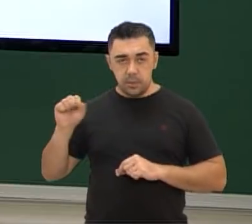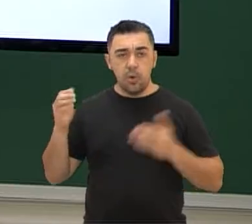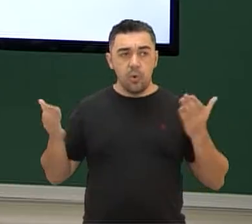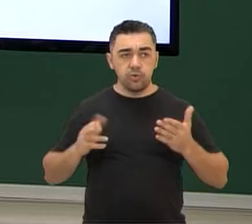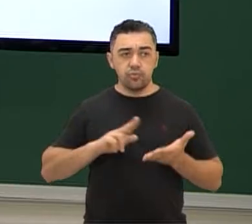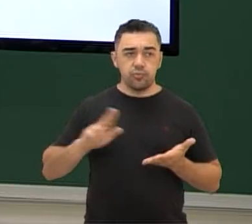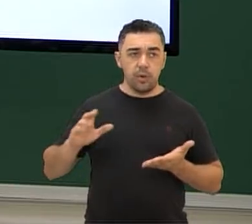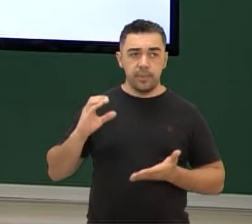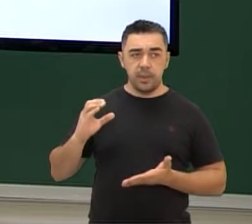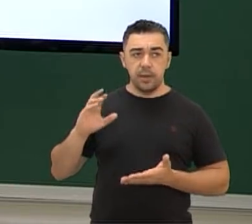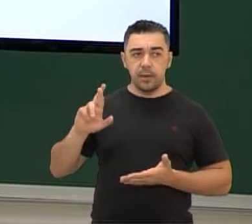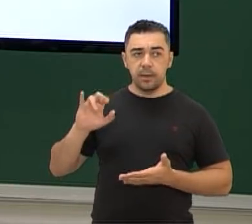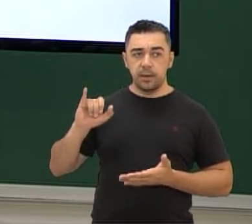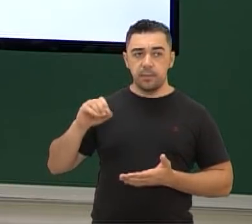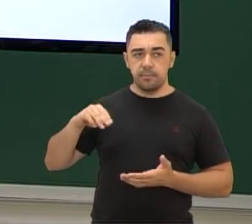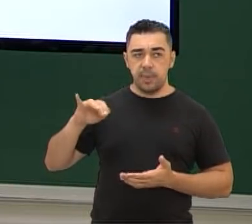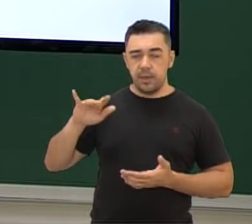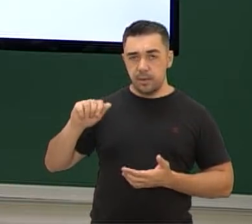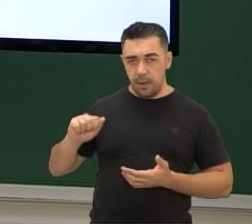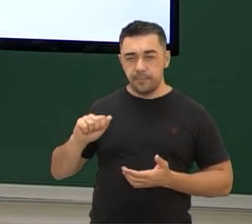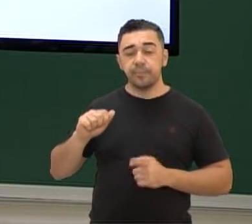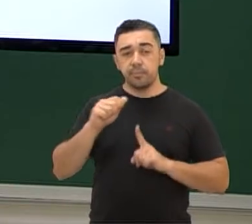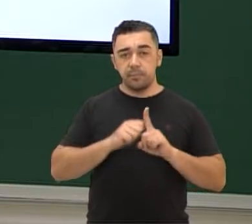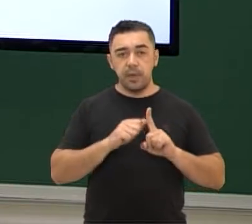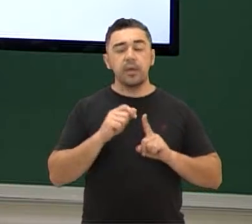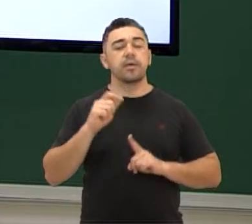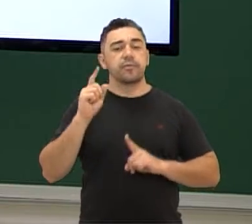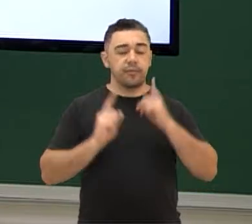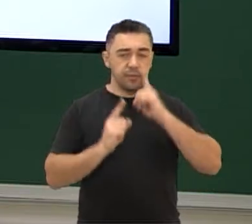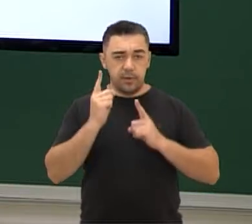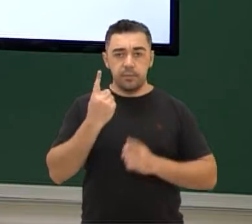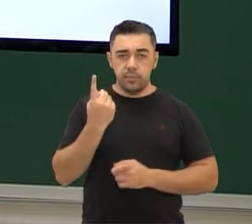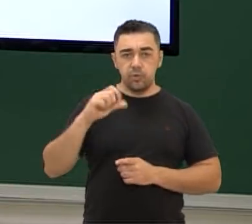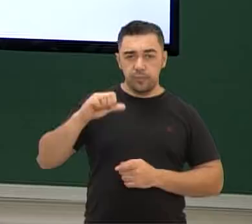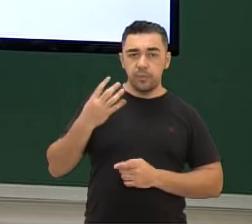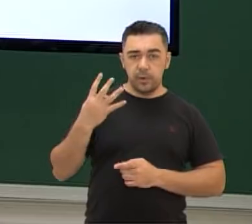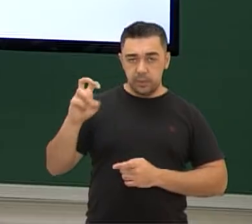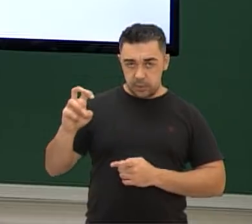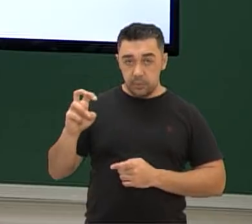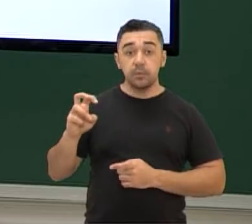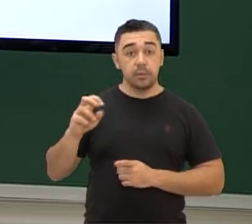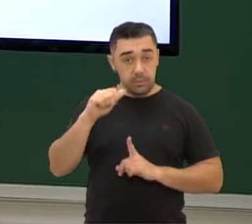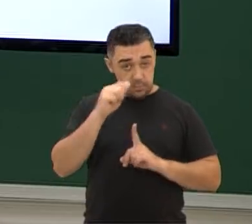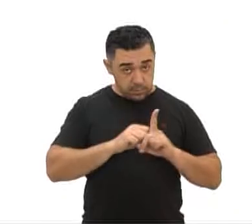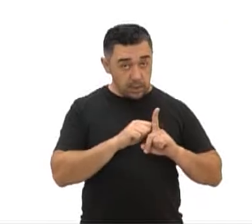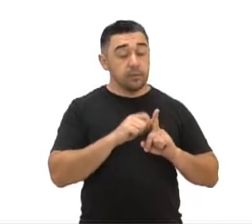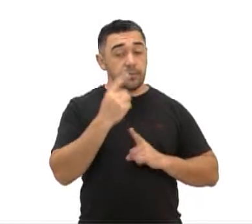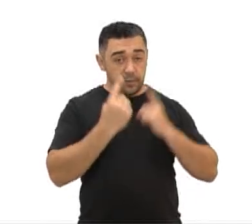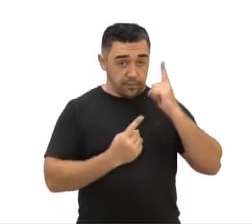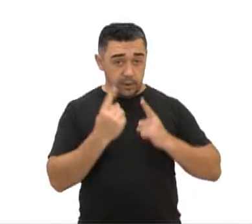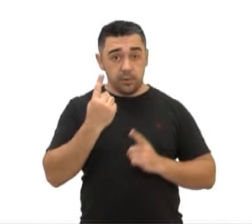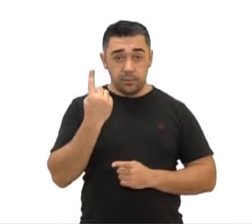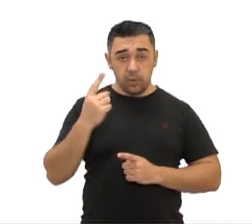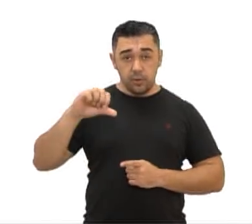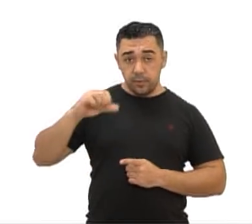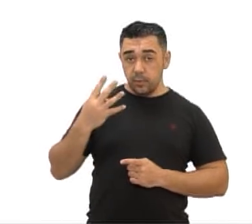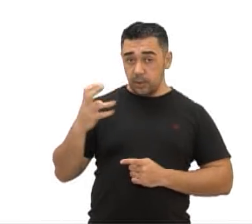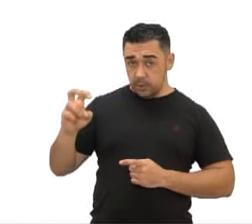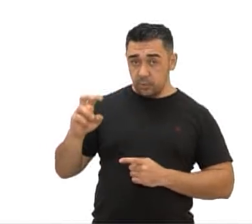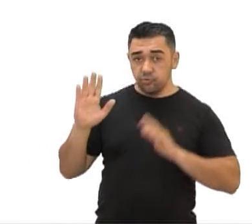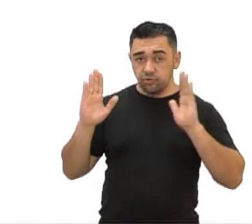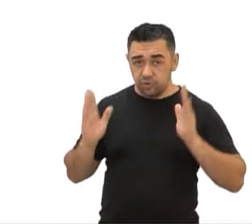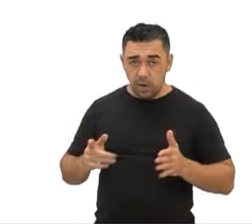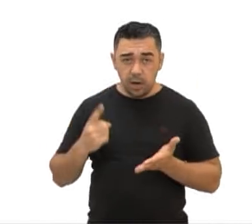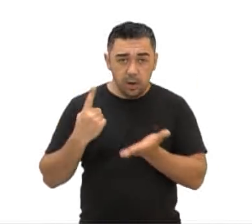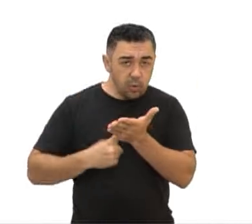na União Soviética, aconteceu em fevereiro de 45. Sim, fevereiro de 45, um acordo já para o final